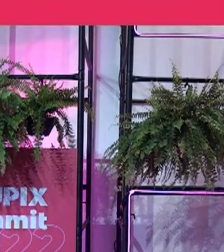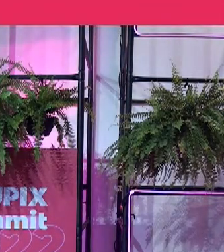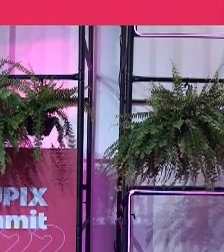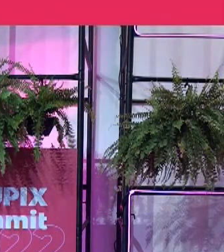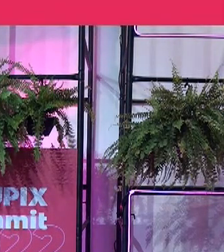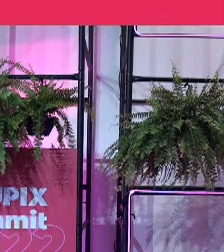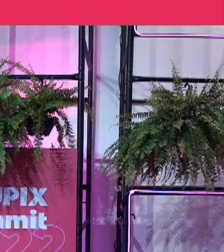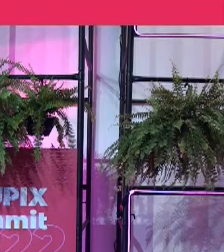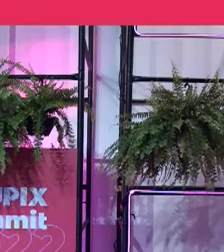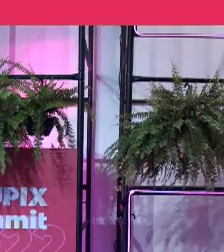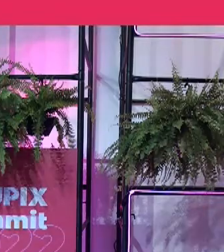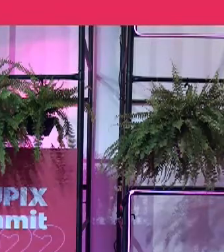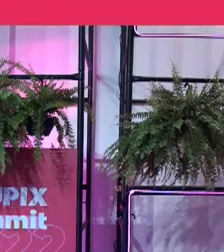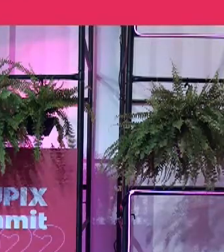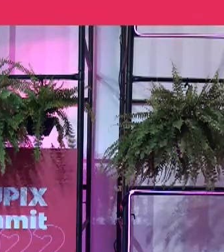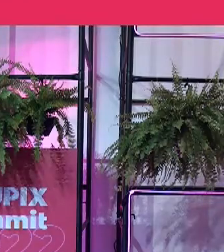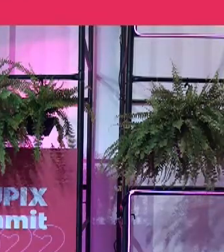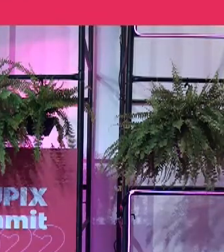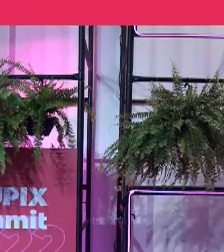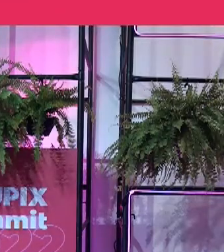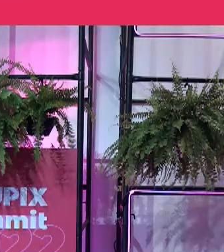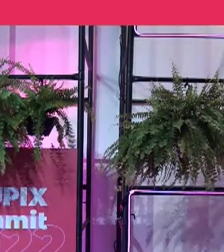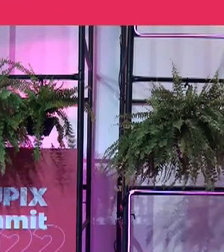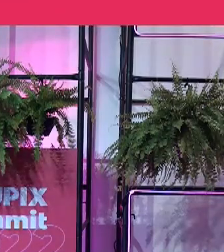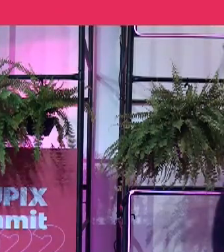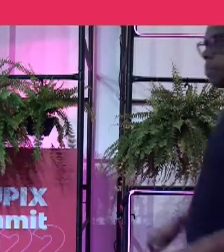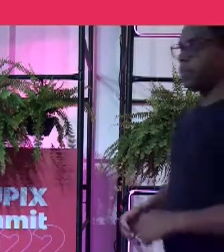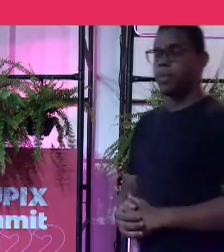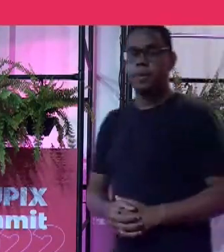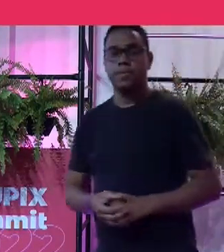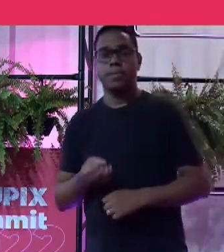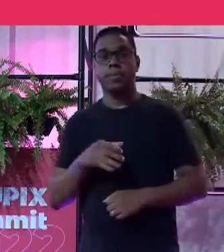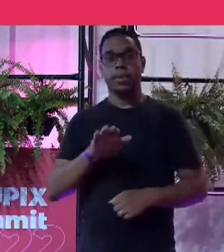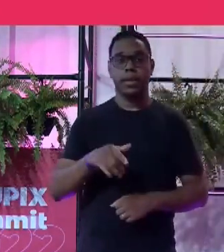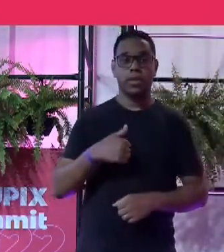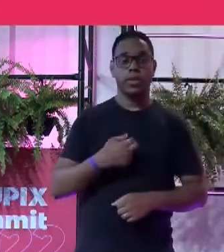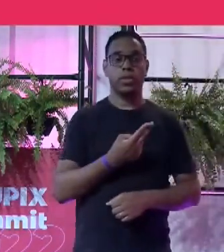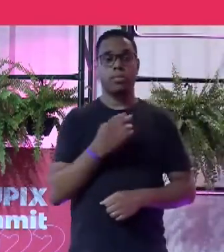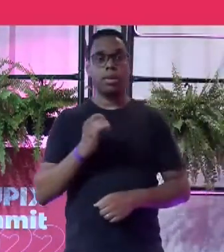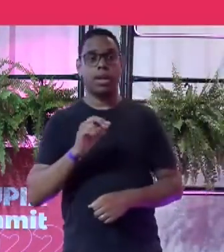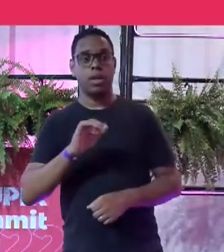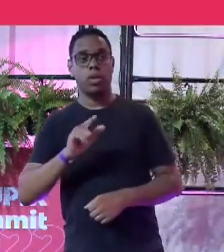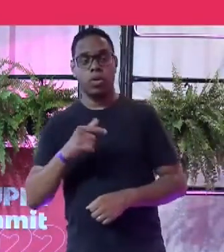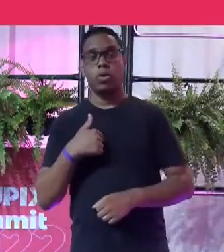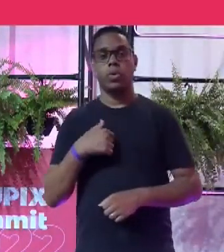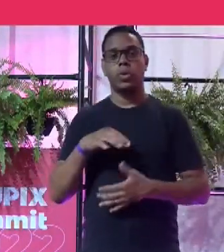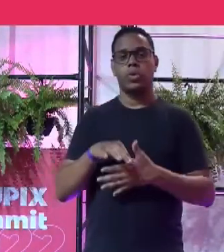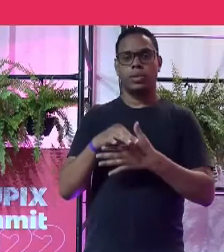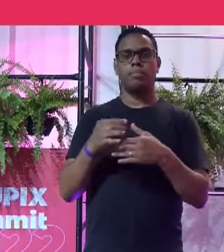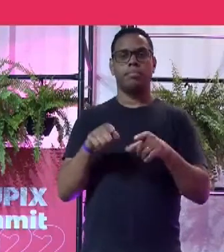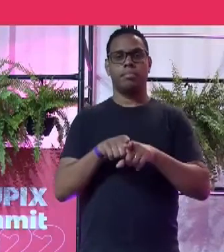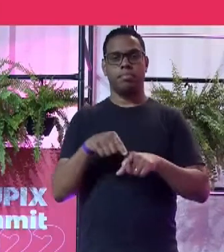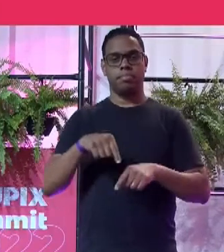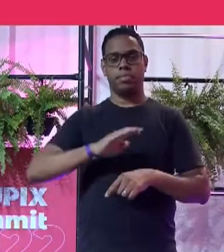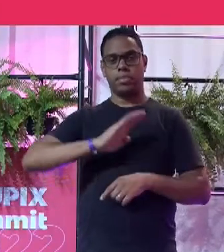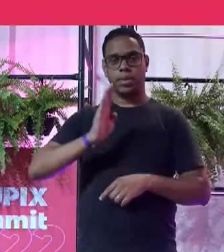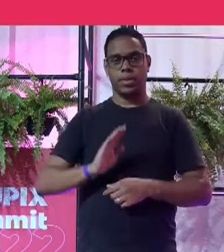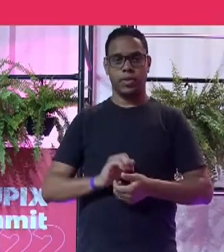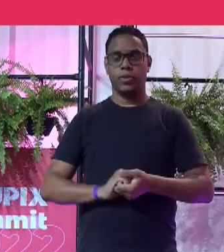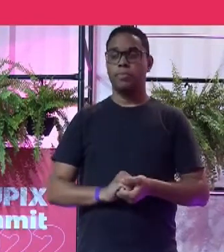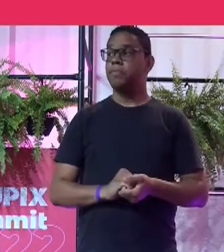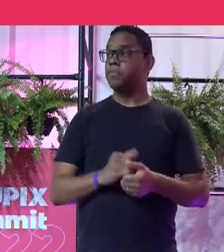Sou Carol, como a Rafa disse, sou líder de parcerias para o Brasil da Jelly Smack. E,